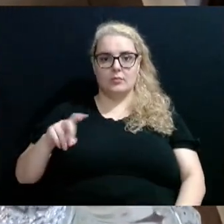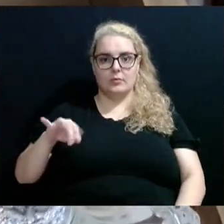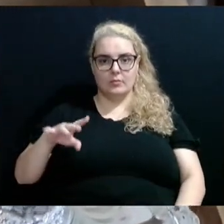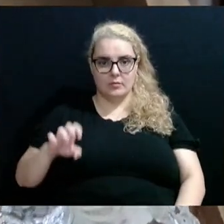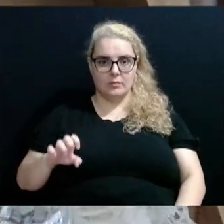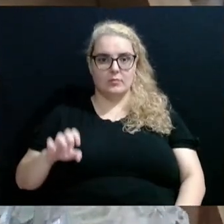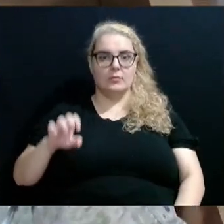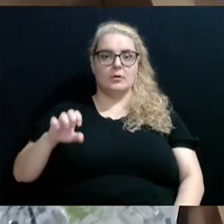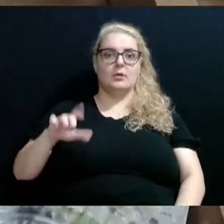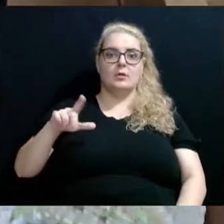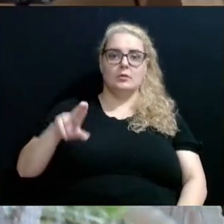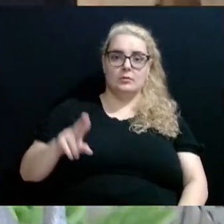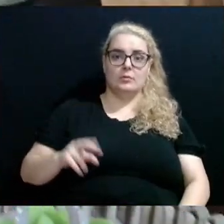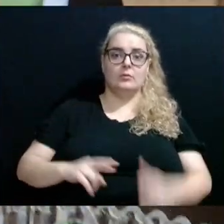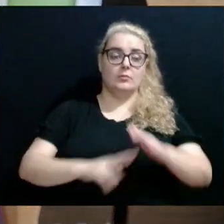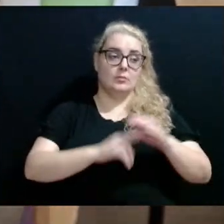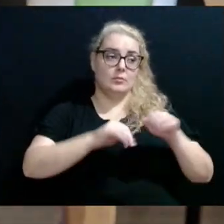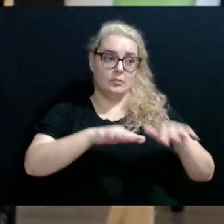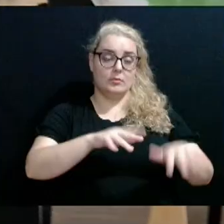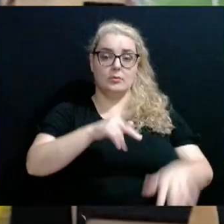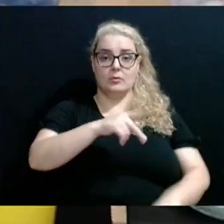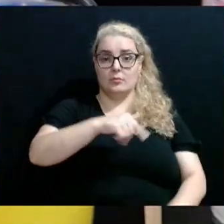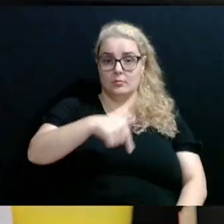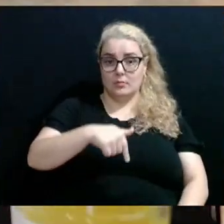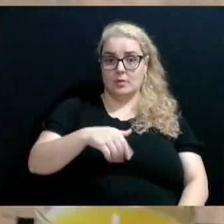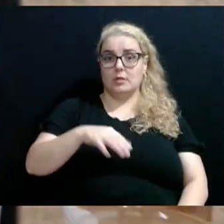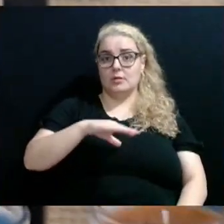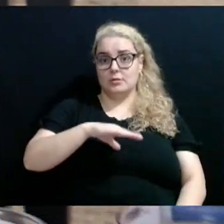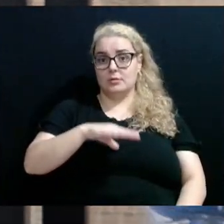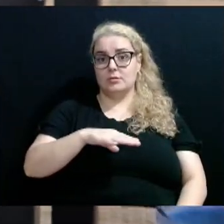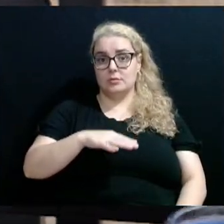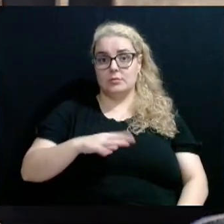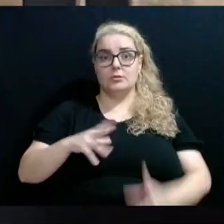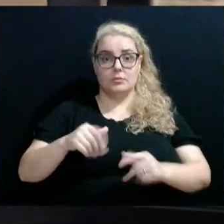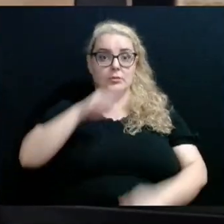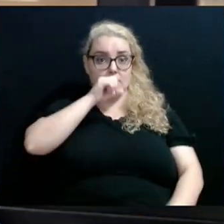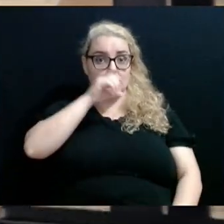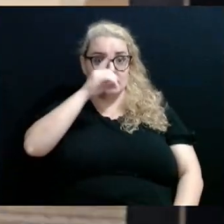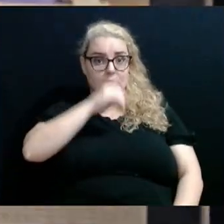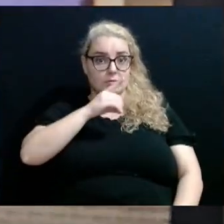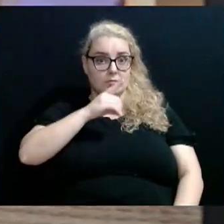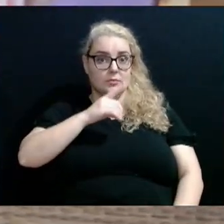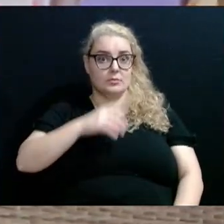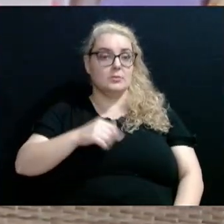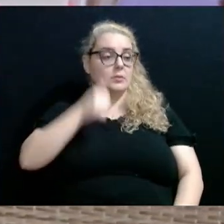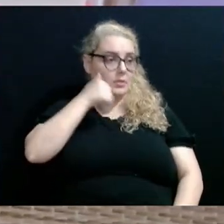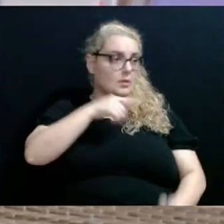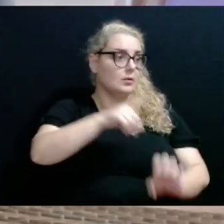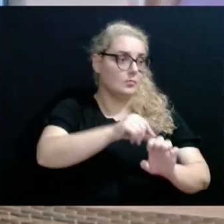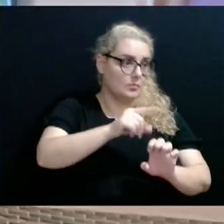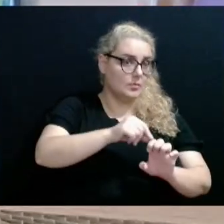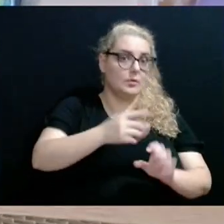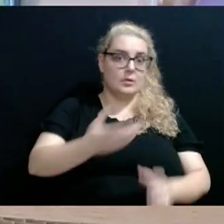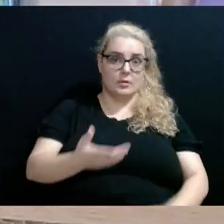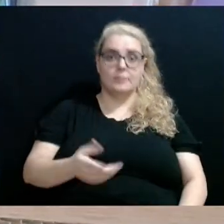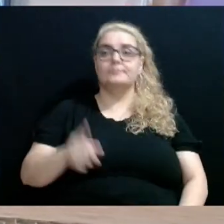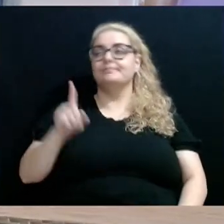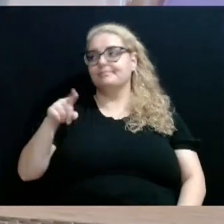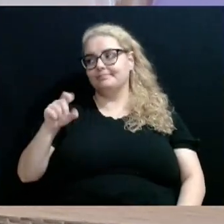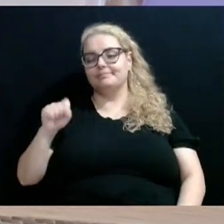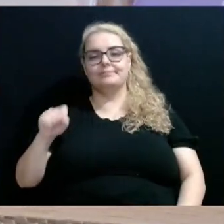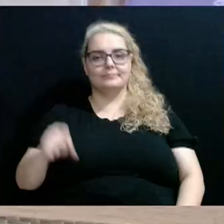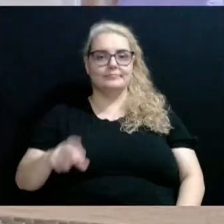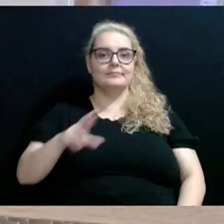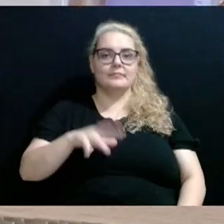lá na feira, no Parque da Cidade, que eu participo do outro final de semana. Feira da Mulher Empreendedora de Valinhos, gente, que aqui na região